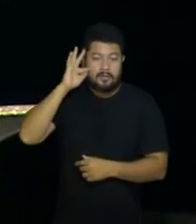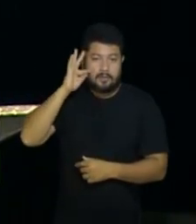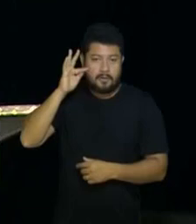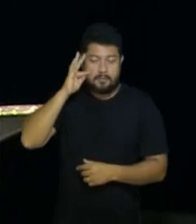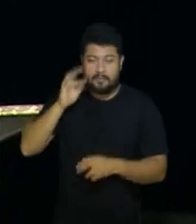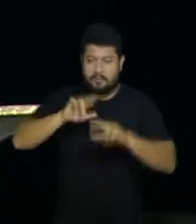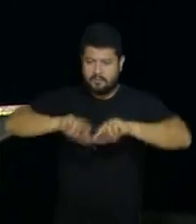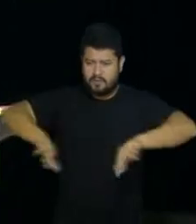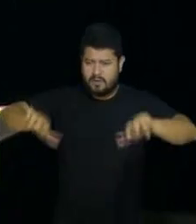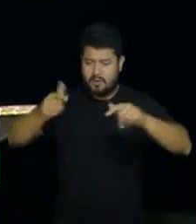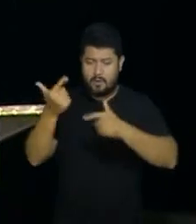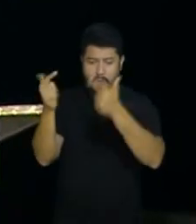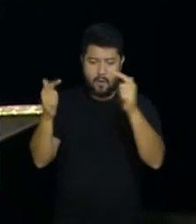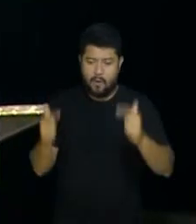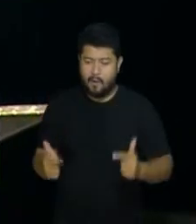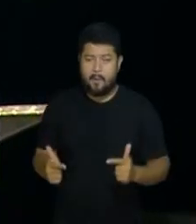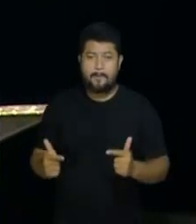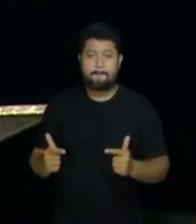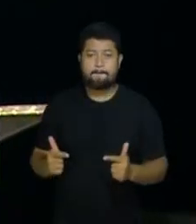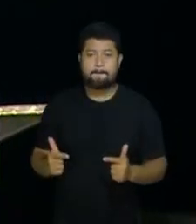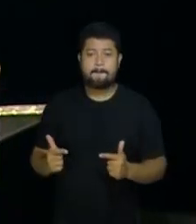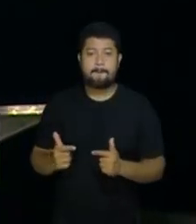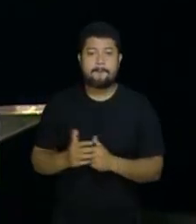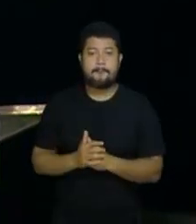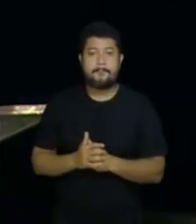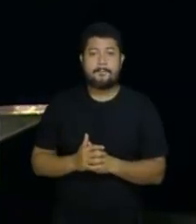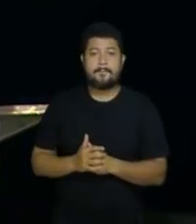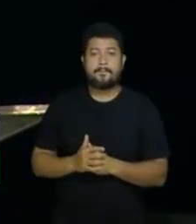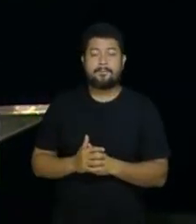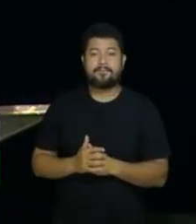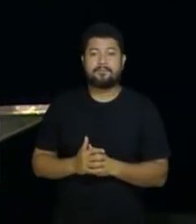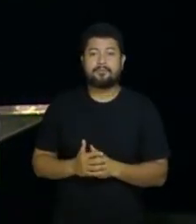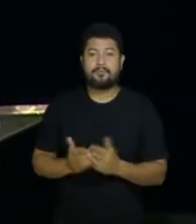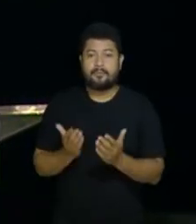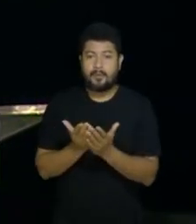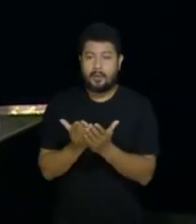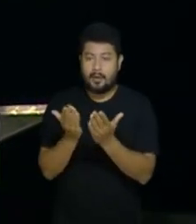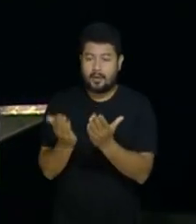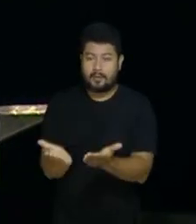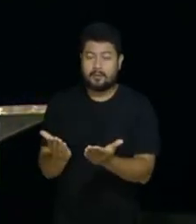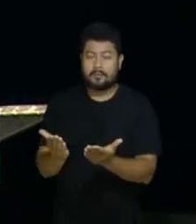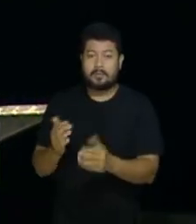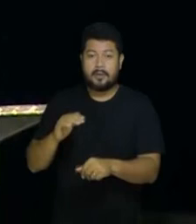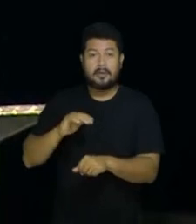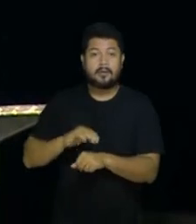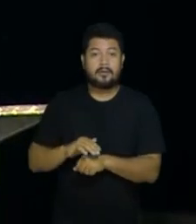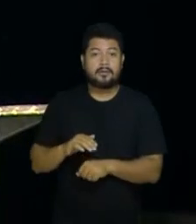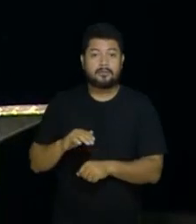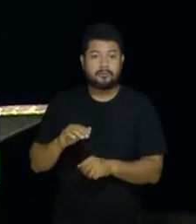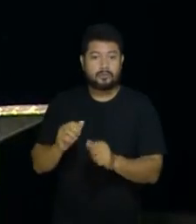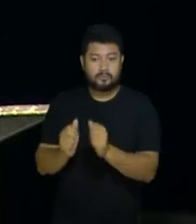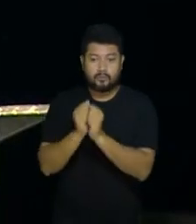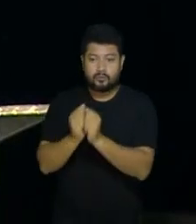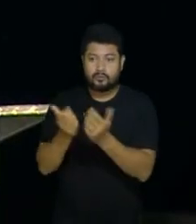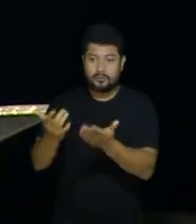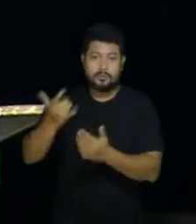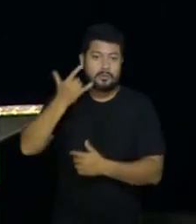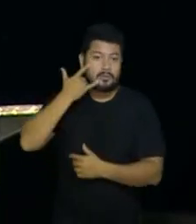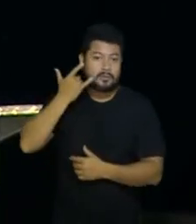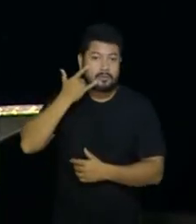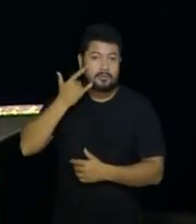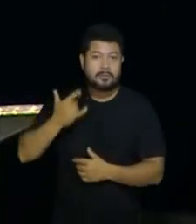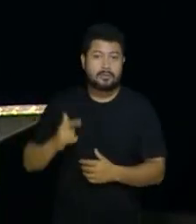Parlamento. Também com a acolhida de Vossa Excelência e do deputado Júlio Garcia, que vem buscando